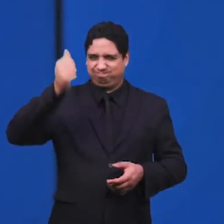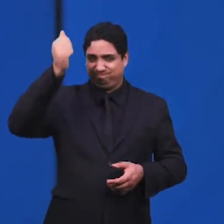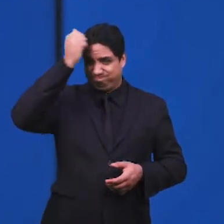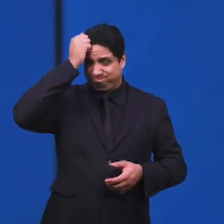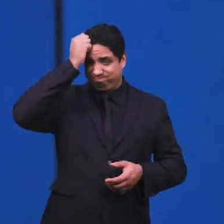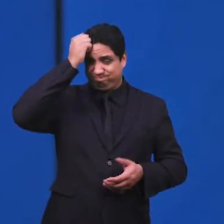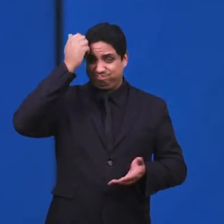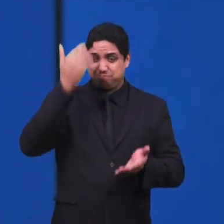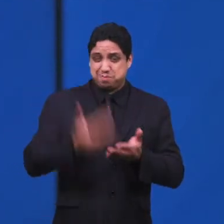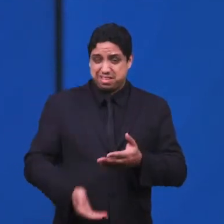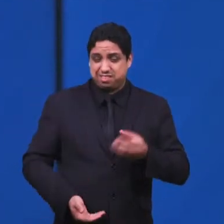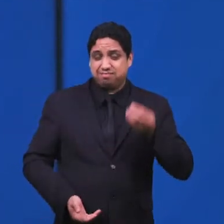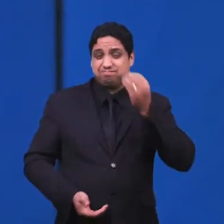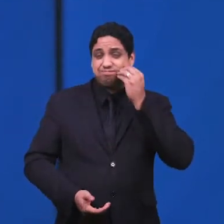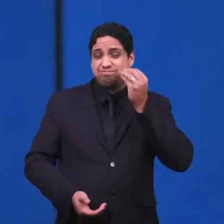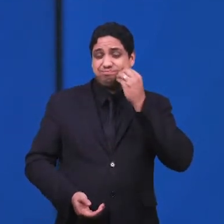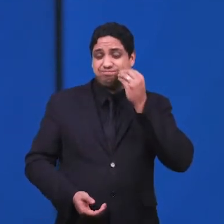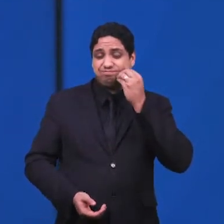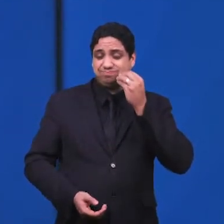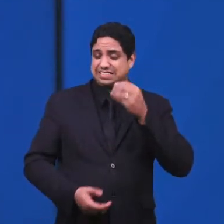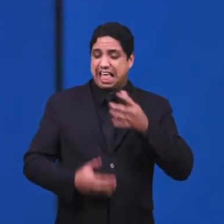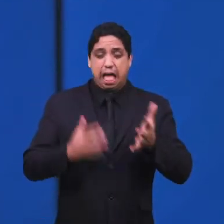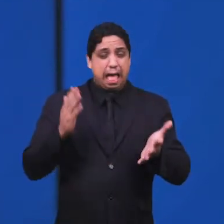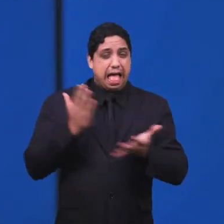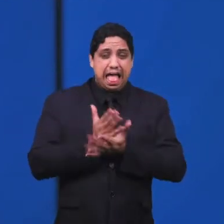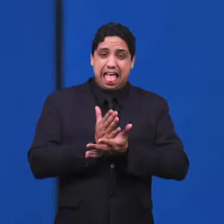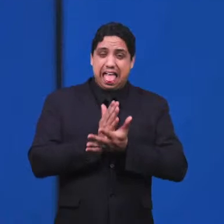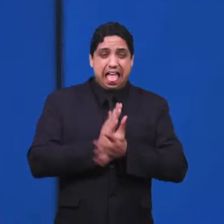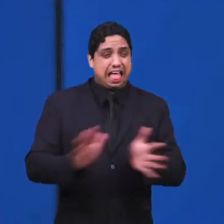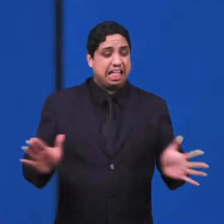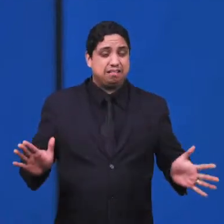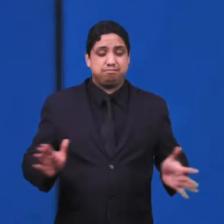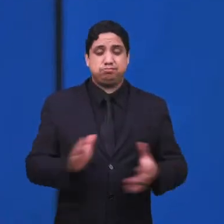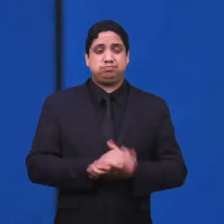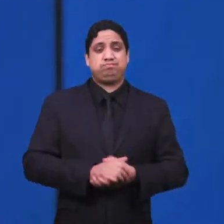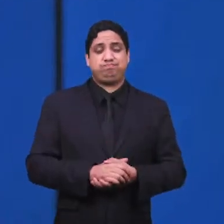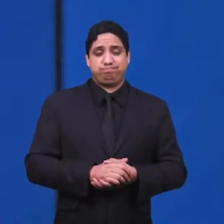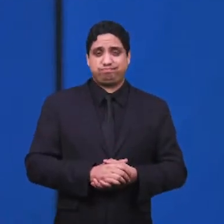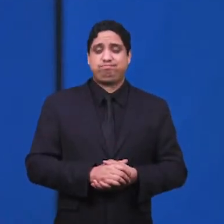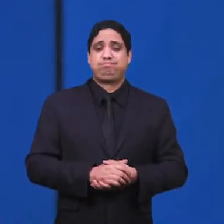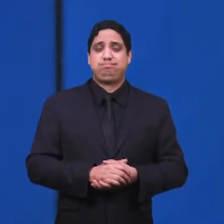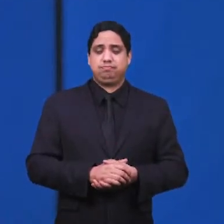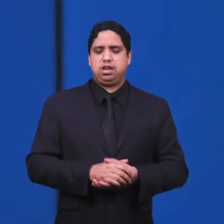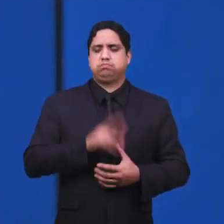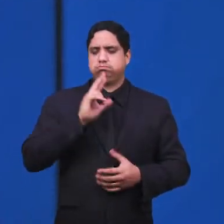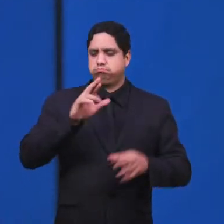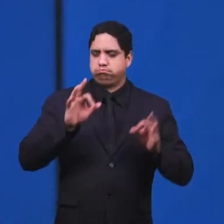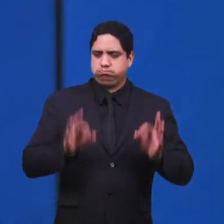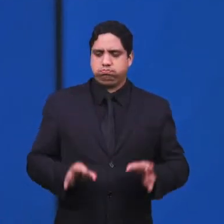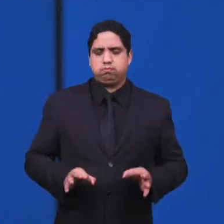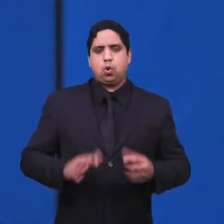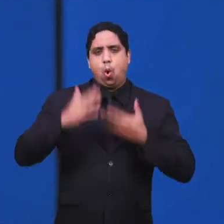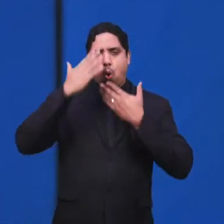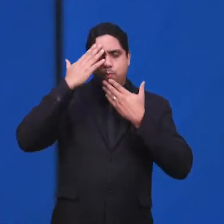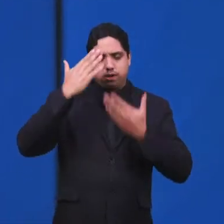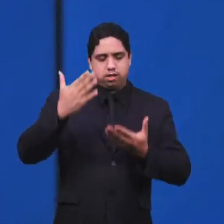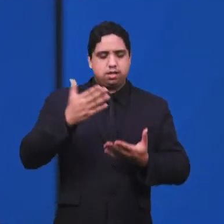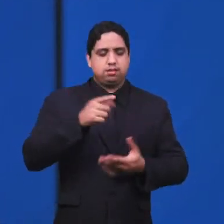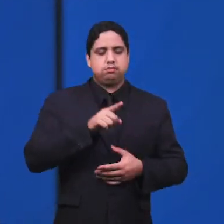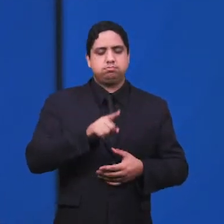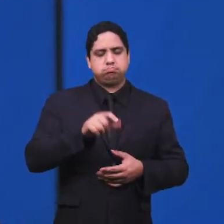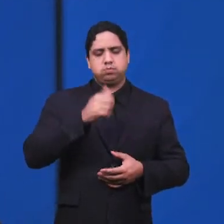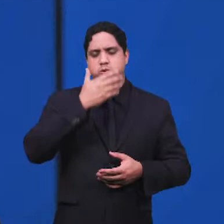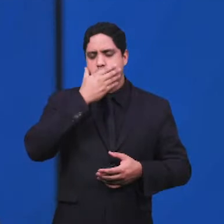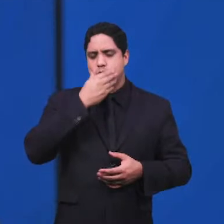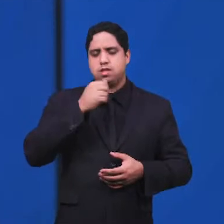essa oportunidade, né? Ela não vai encontrar mais esse amado. Muito bem colocado na sua resposta. Obrigado então, Arthur, pela